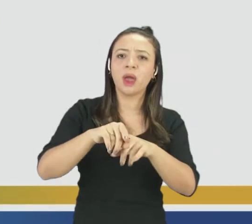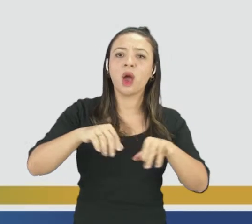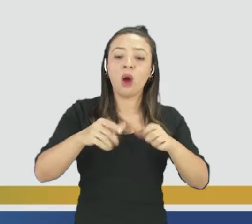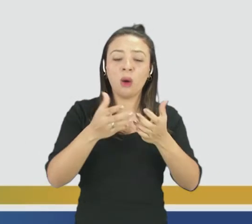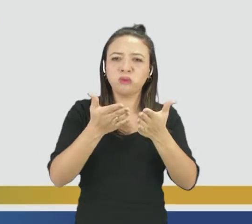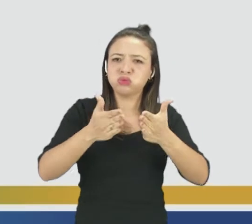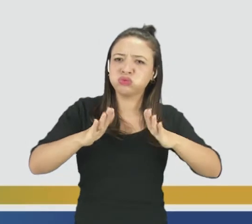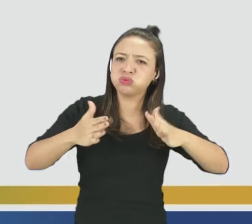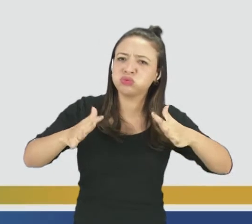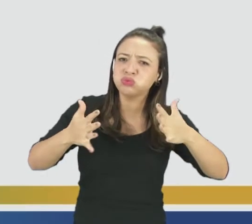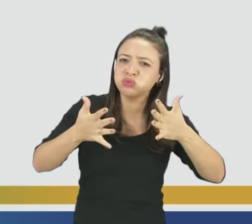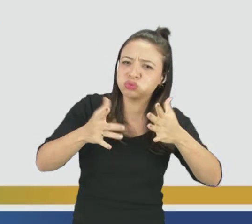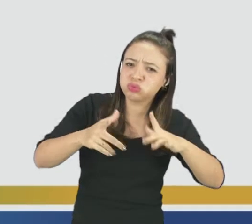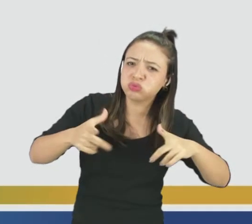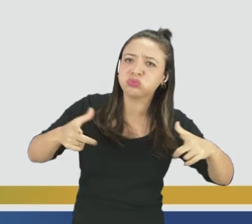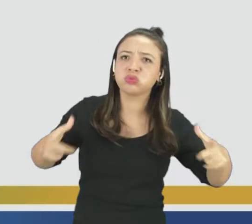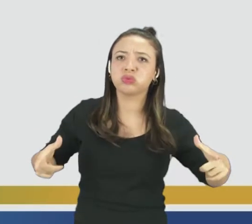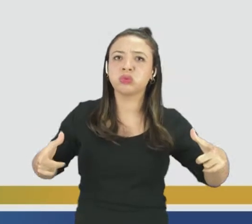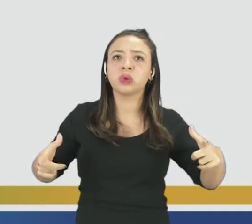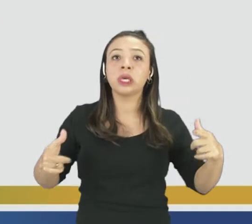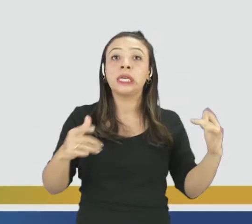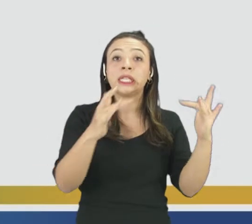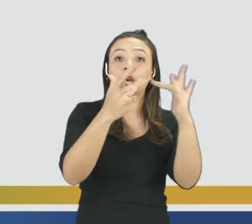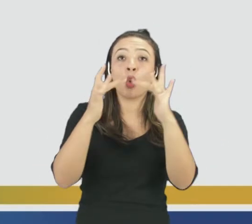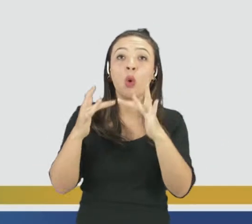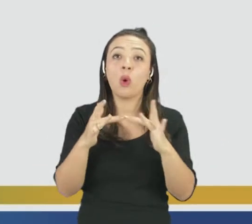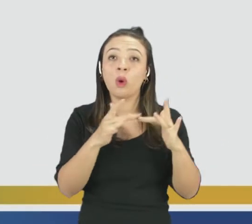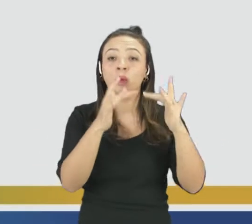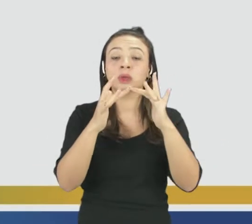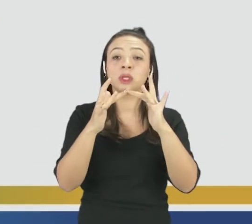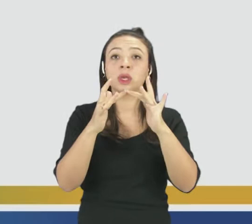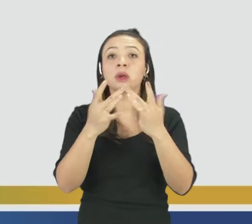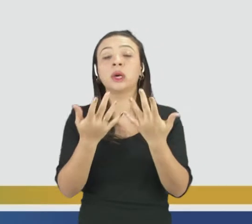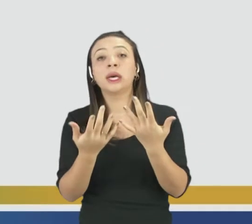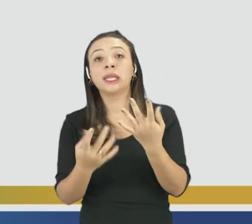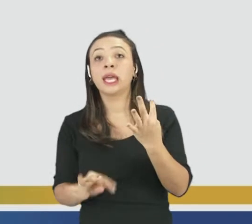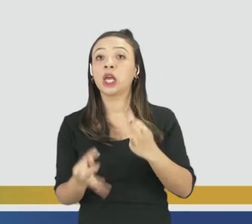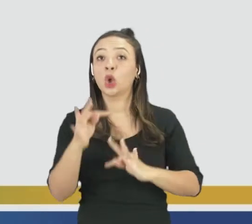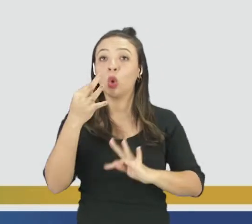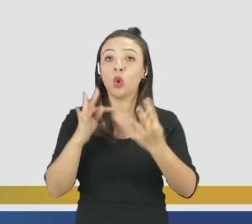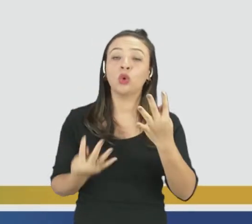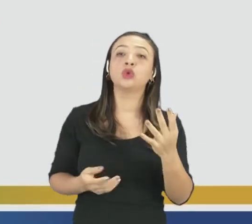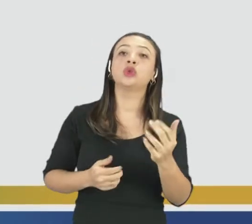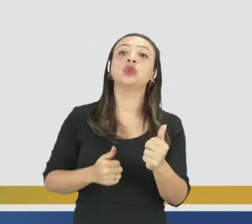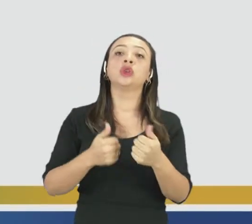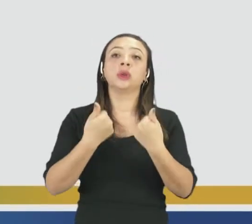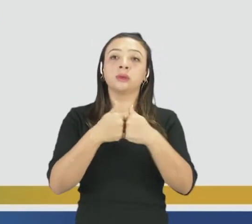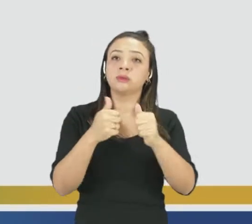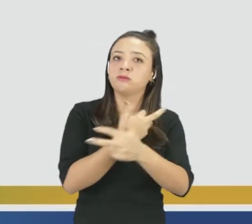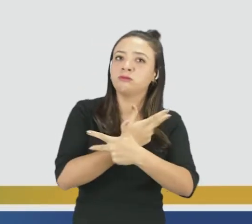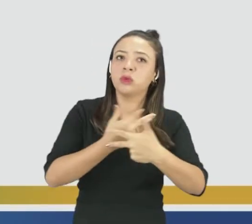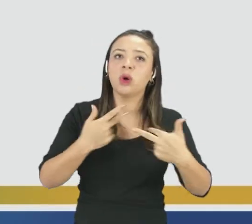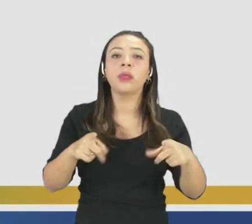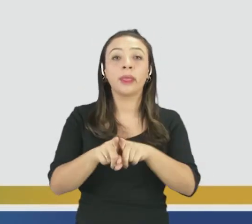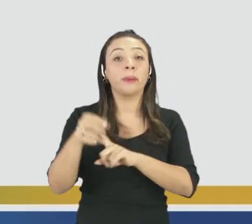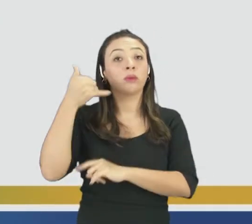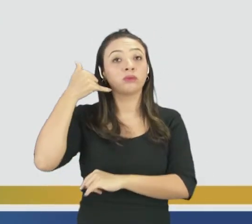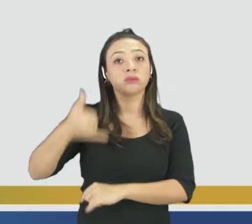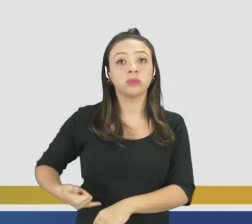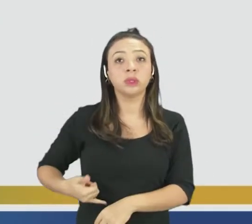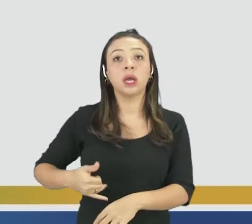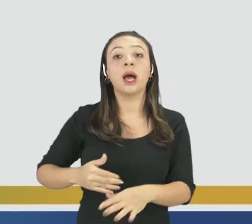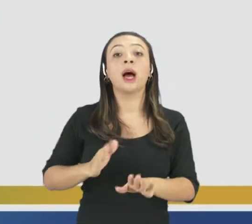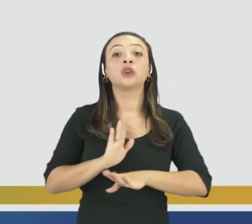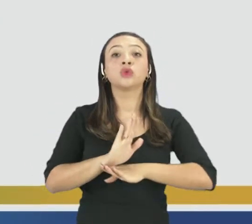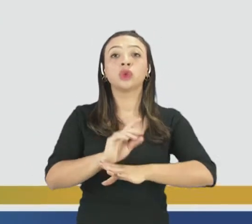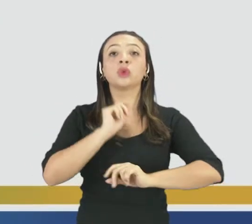dos sistemas de comunicação por satélite informática Transportes e telefonia proporcionar um